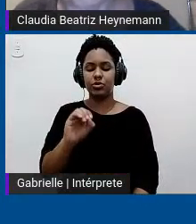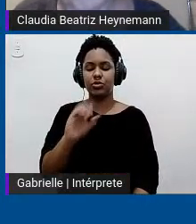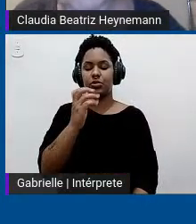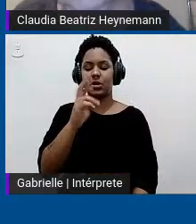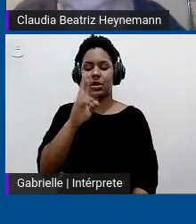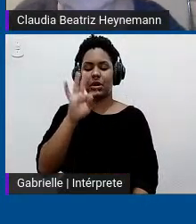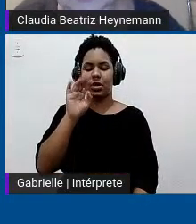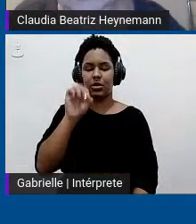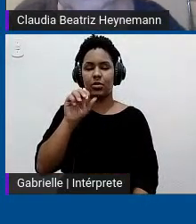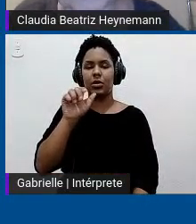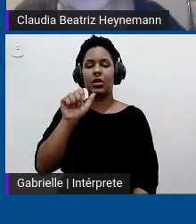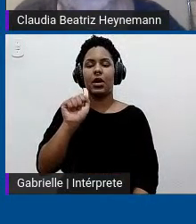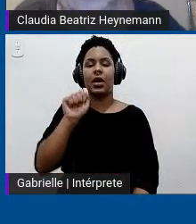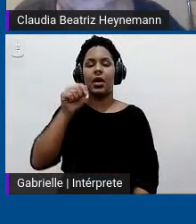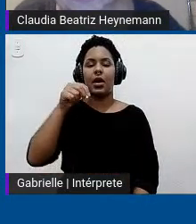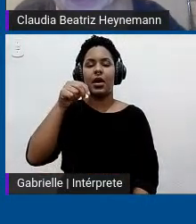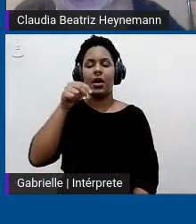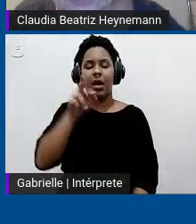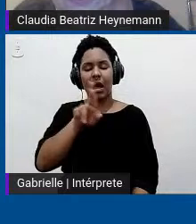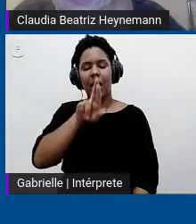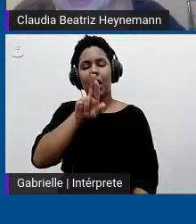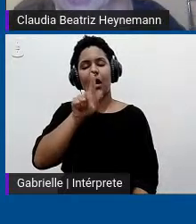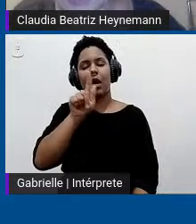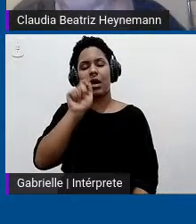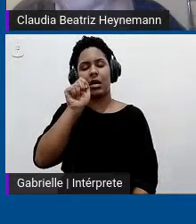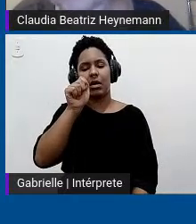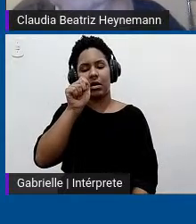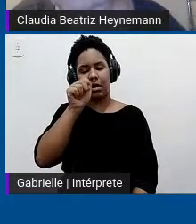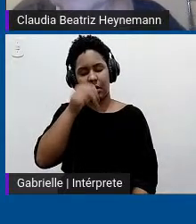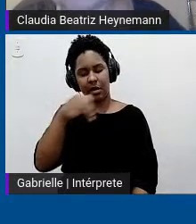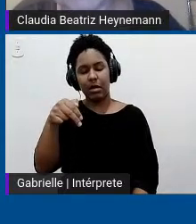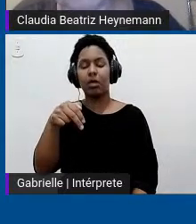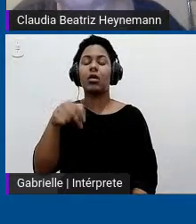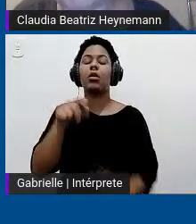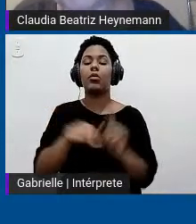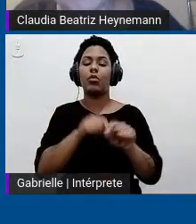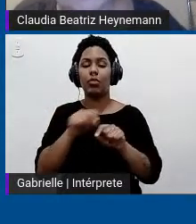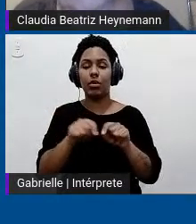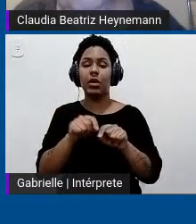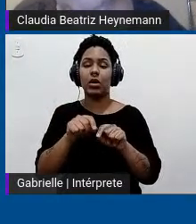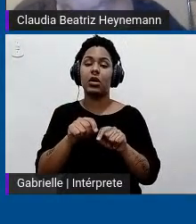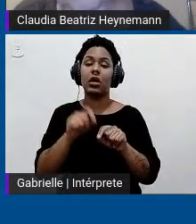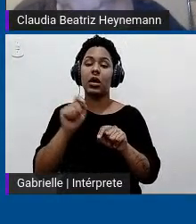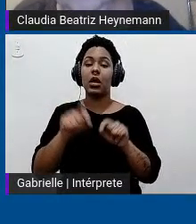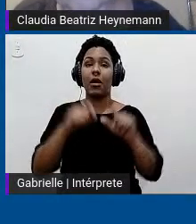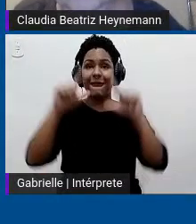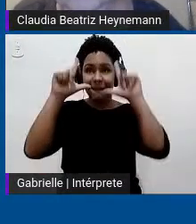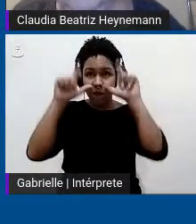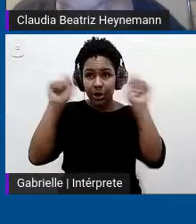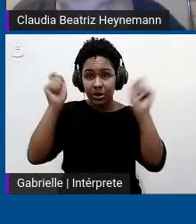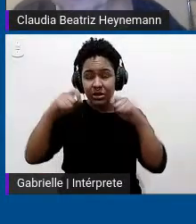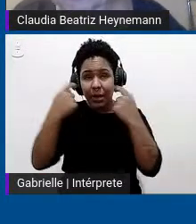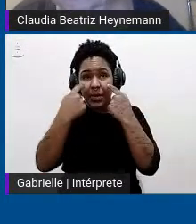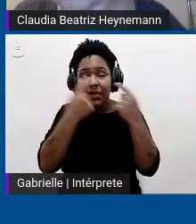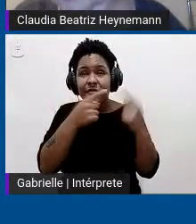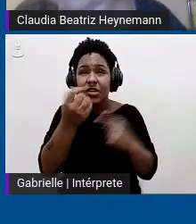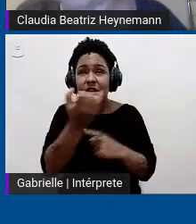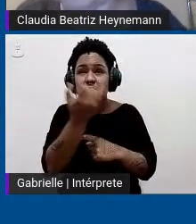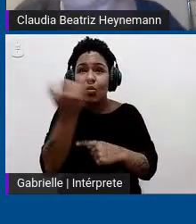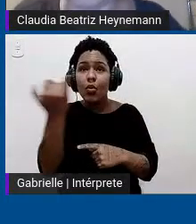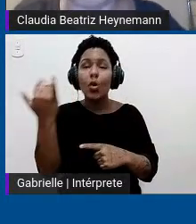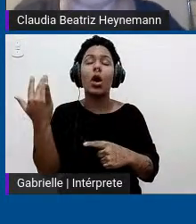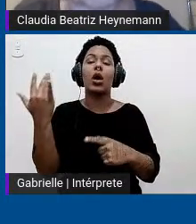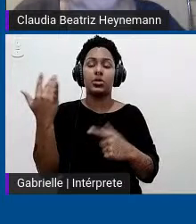assiste ao enorme crescimento do patrimônio de imagens. A fotografia permite ver um grande número de coisas que escapam não só